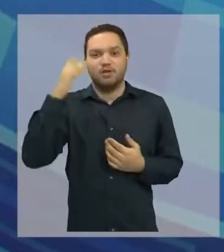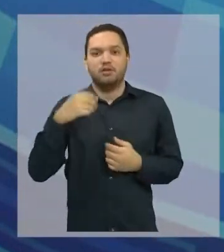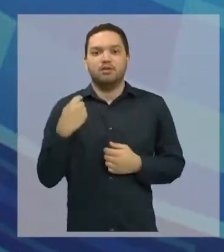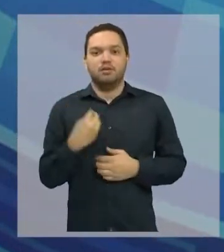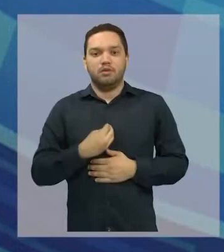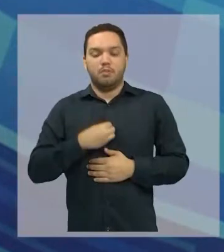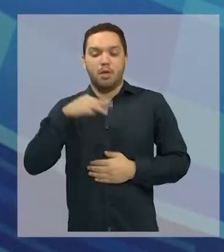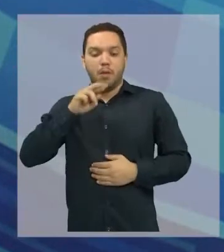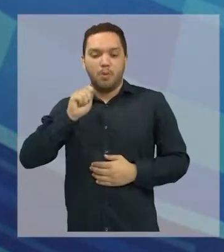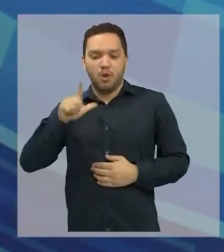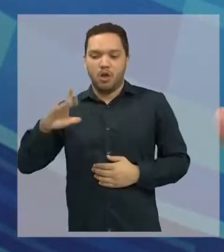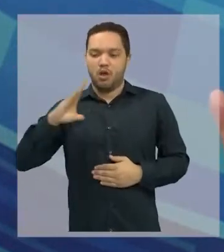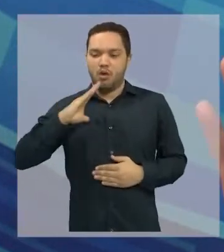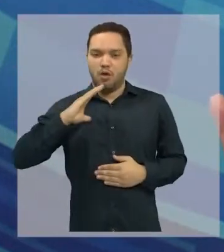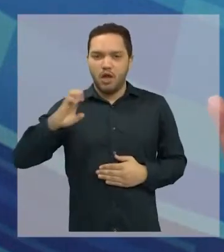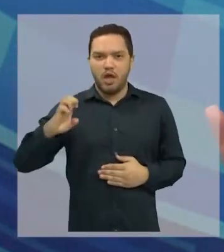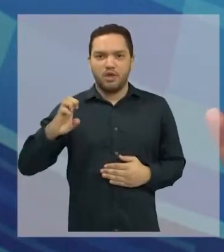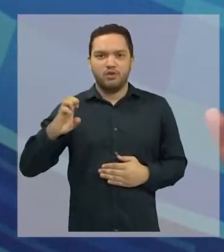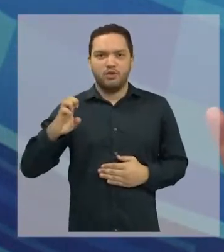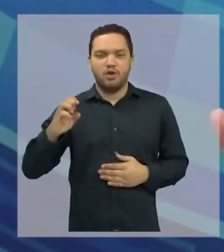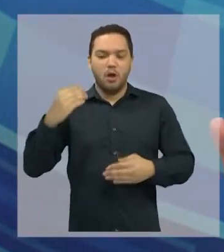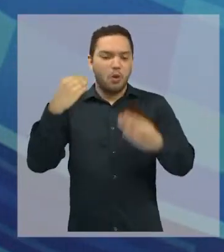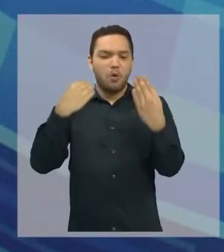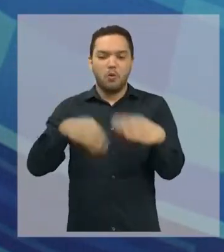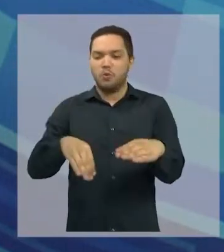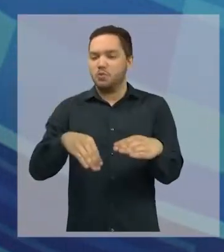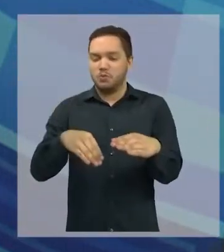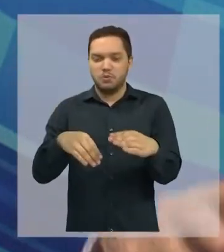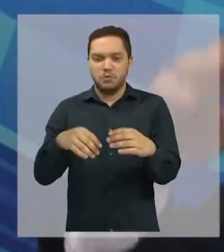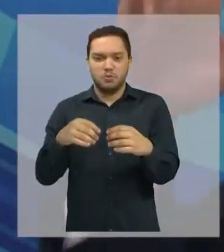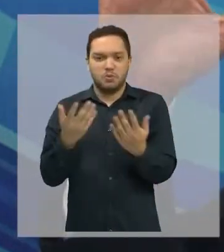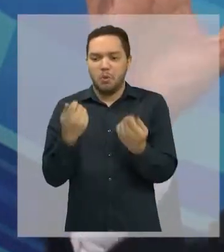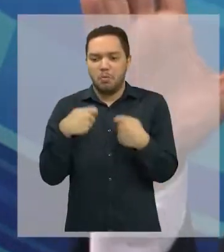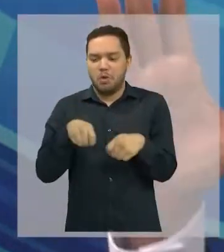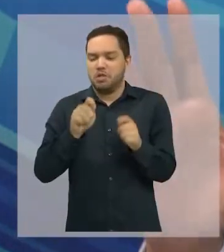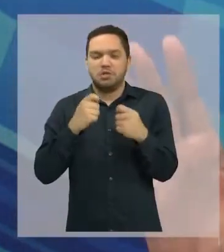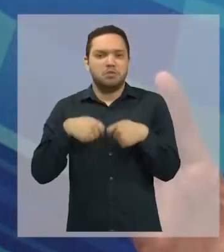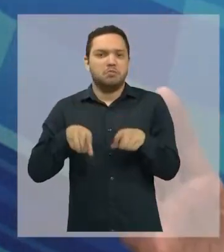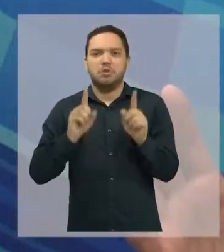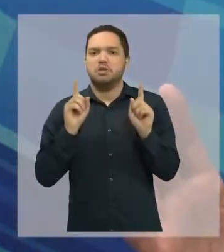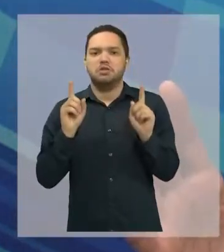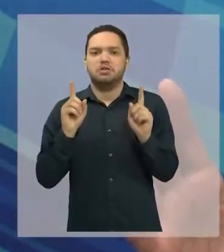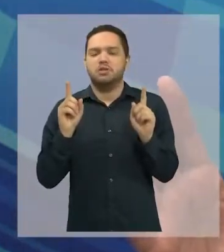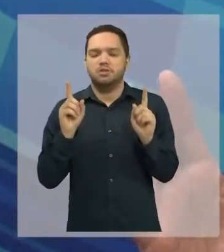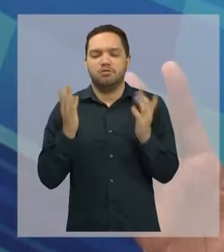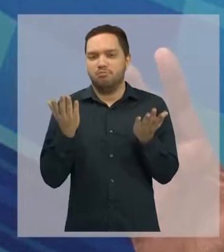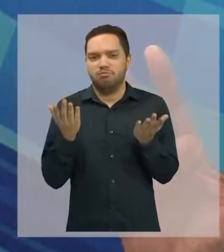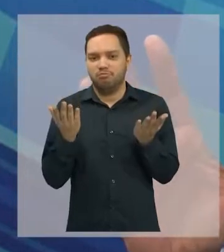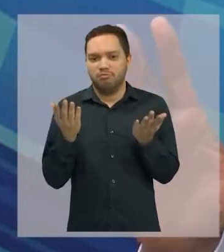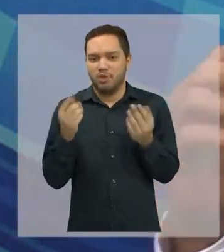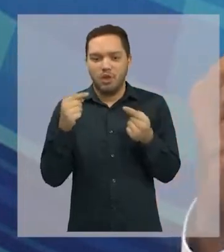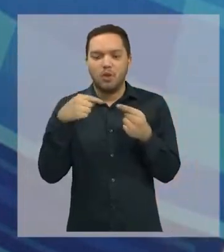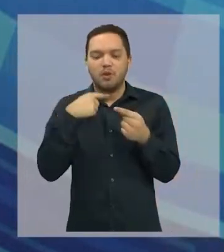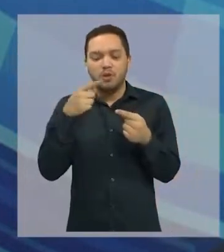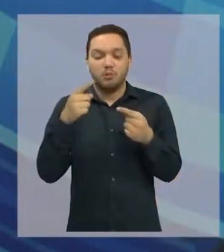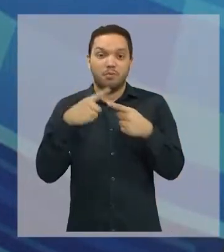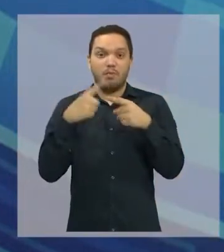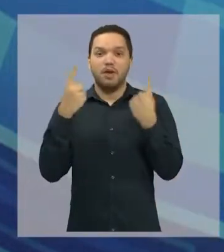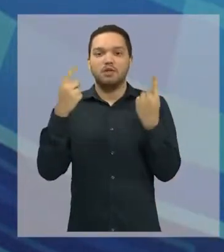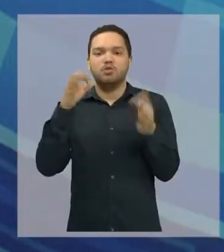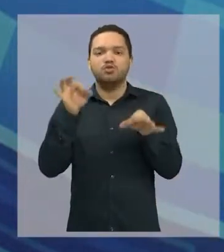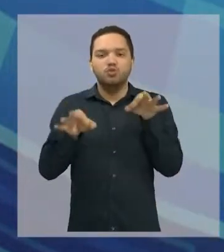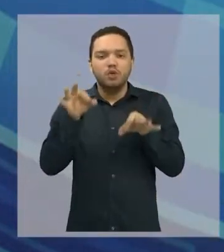integridade moral. Isso concurso não mede. E juiz não precisa ser um poço de sabedoria, porque juiz não vai